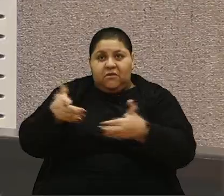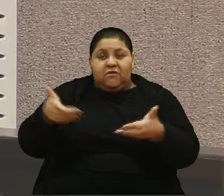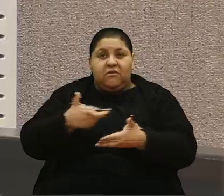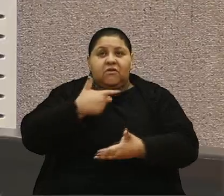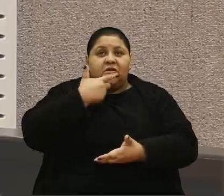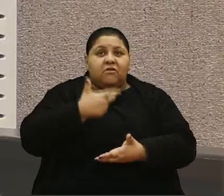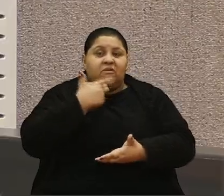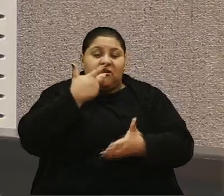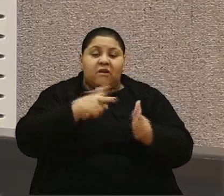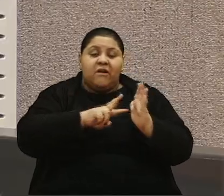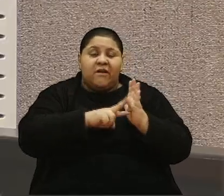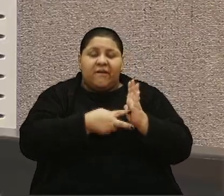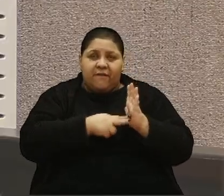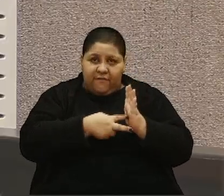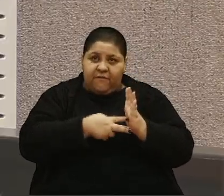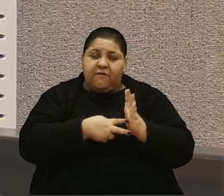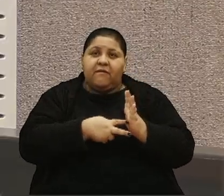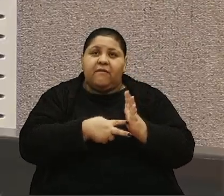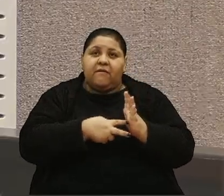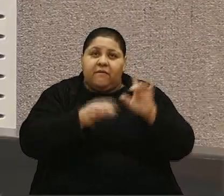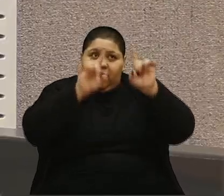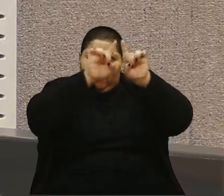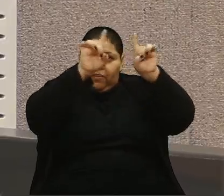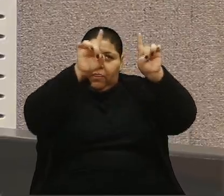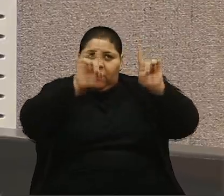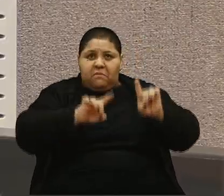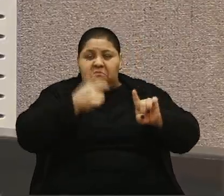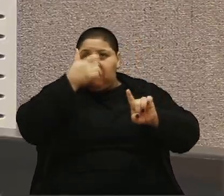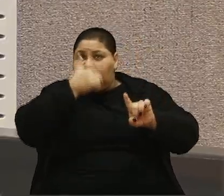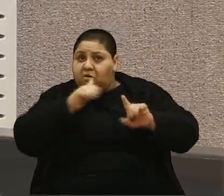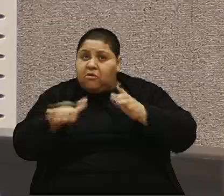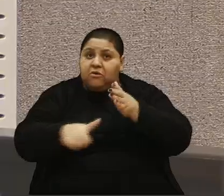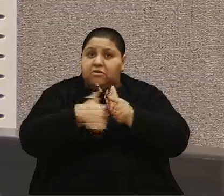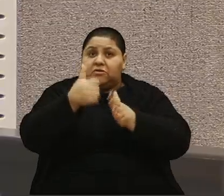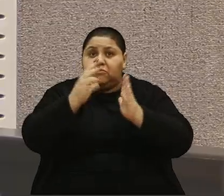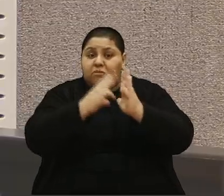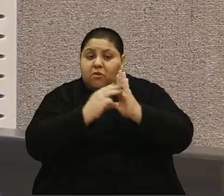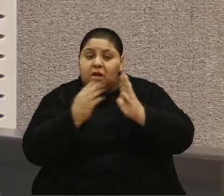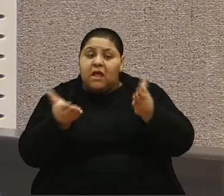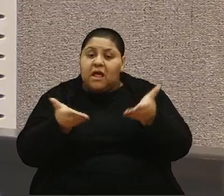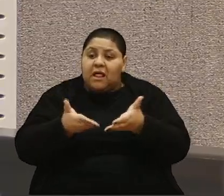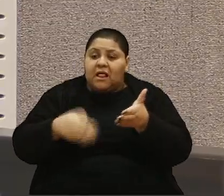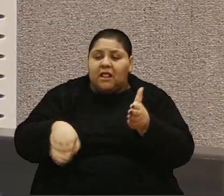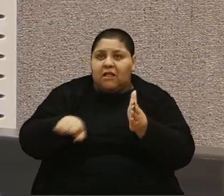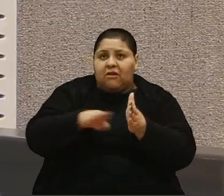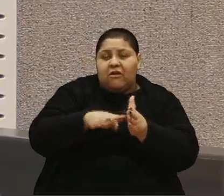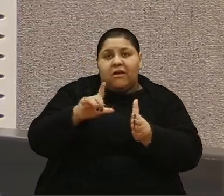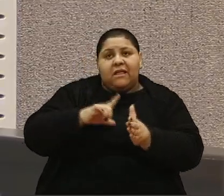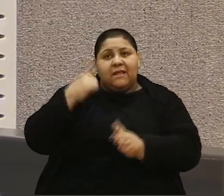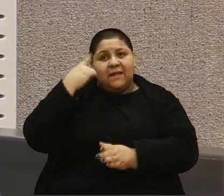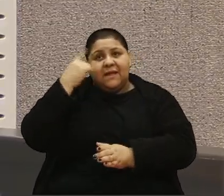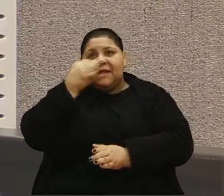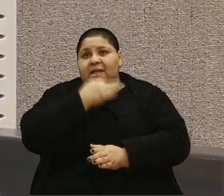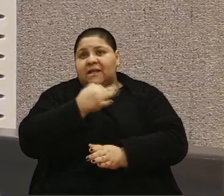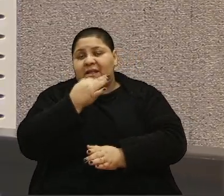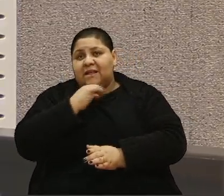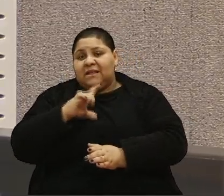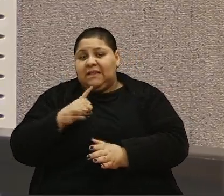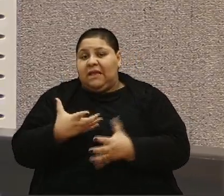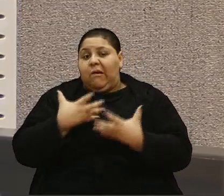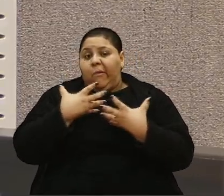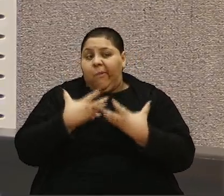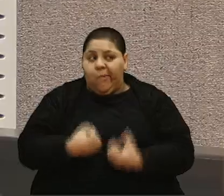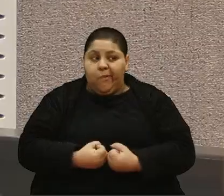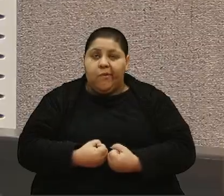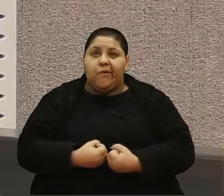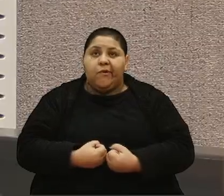próprio sindicato e por servidores, parece ser o melhor modelo até esse instante, nós temos que pensar que Caxias adota